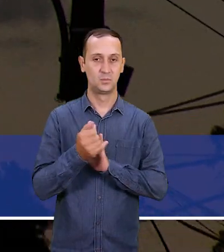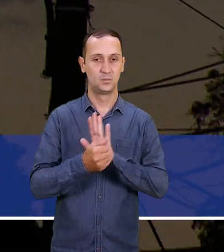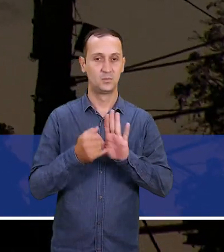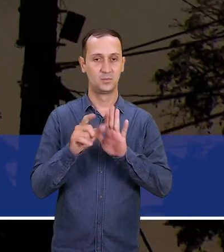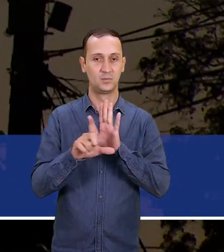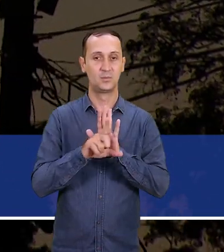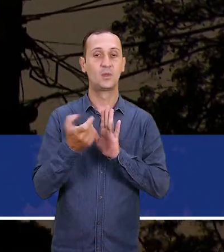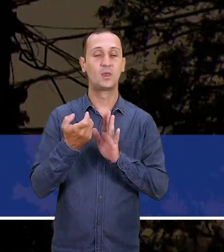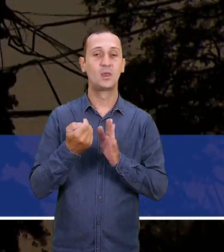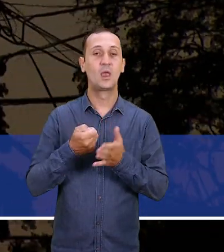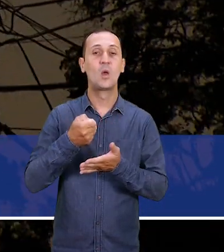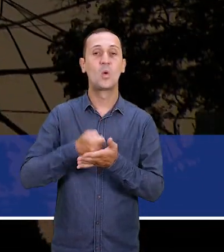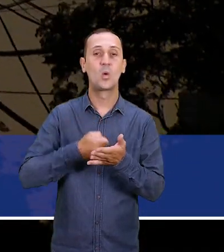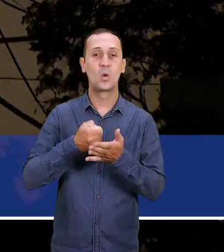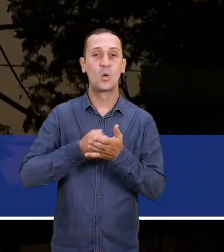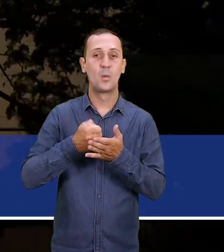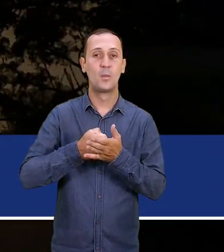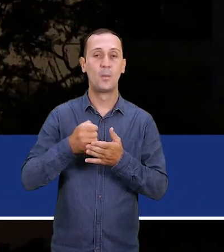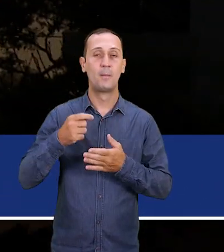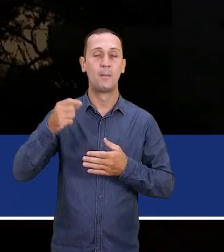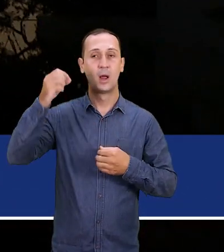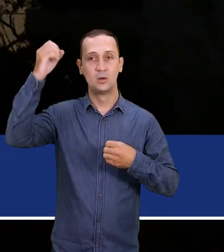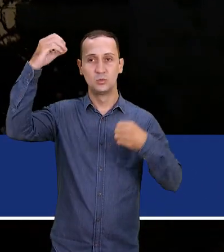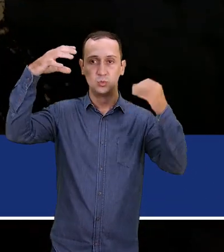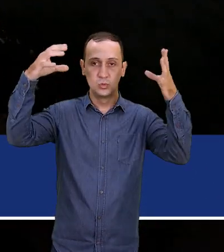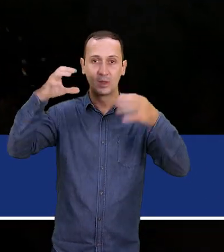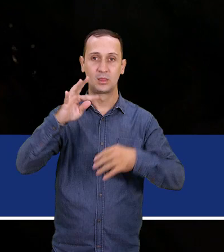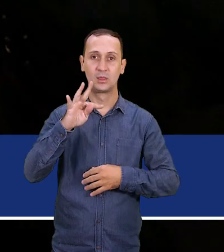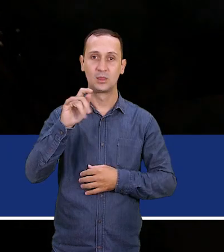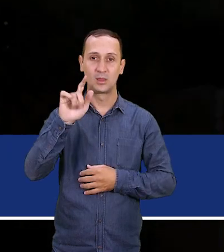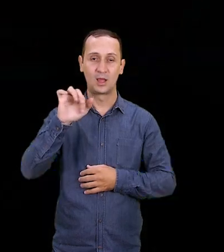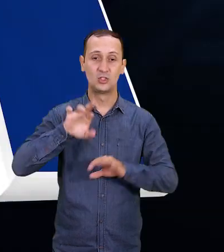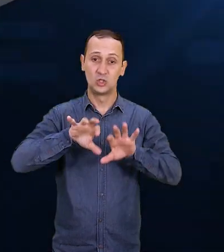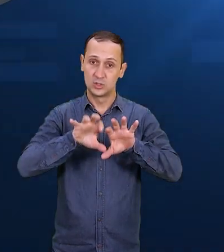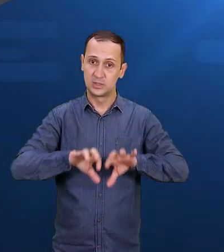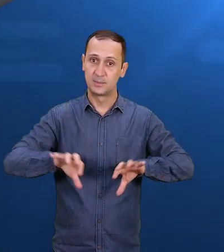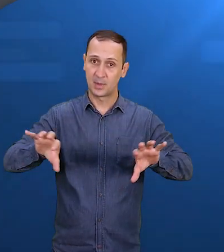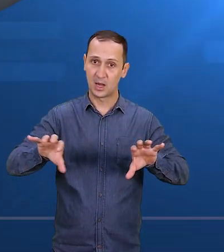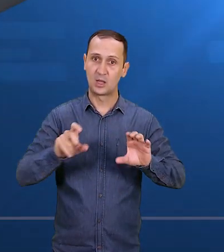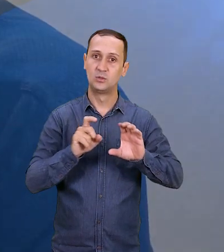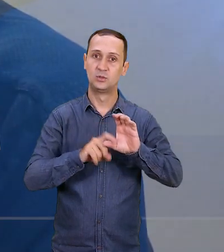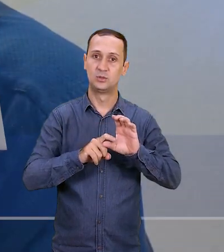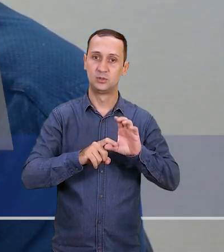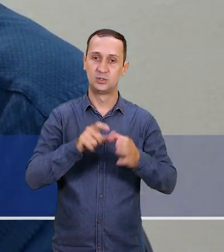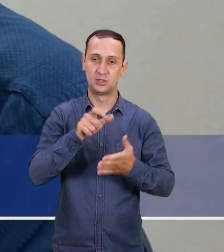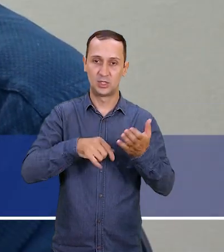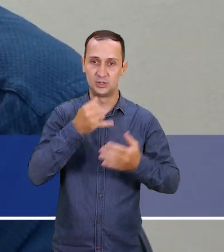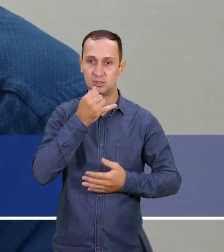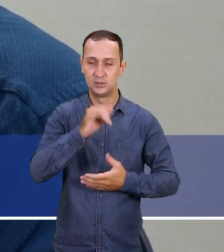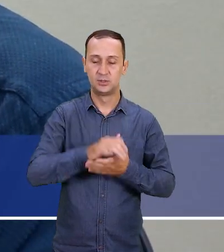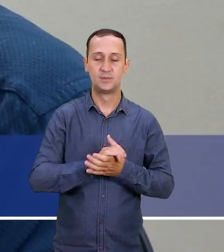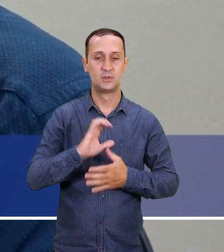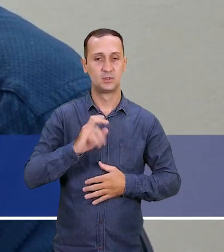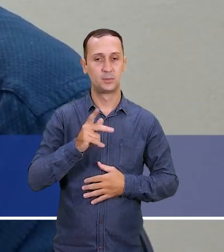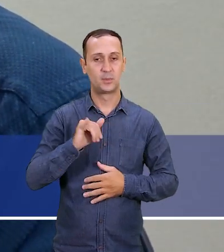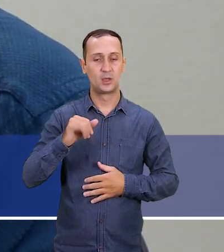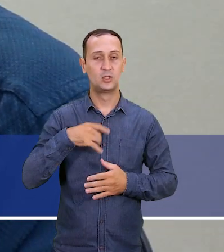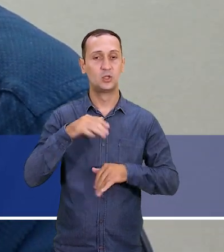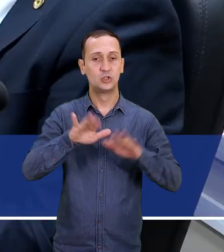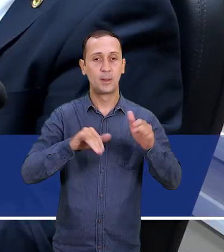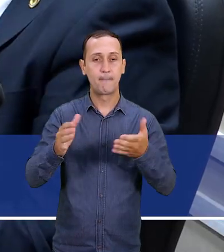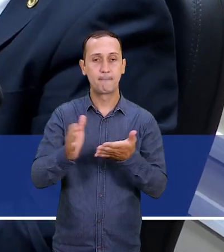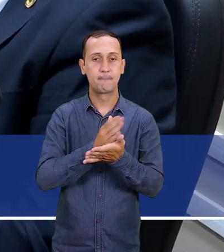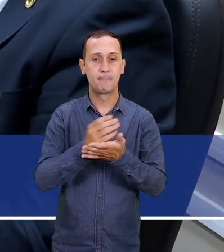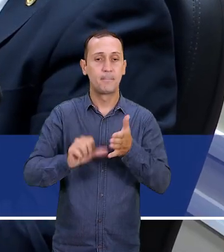Projeto de lei quer cobrar taxa de iluminação pública separada da conta de energia. CPI da Energisa convoca